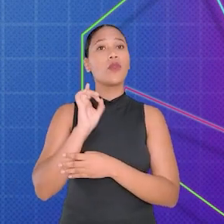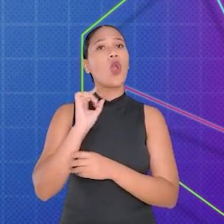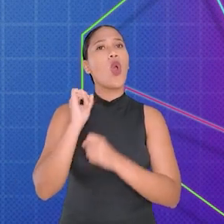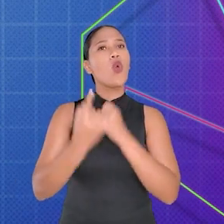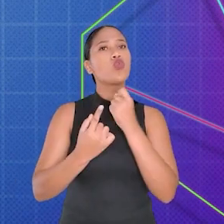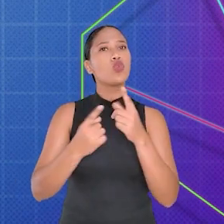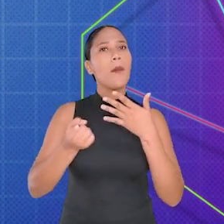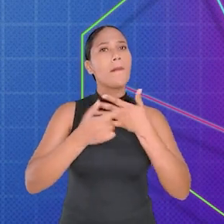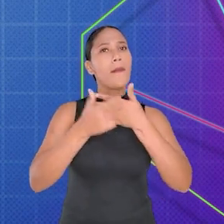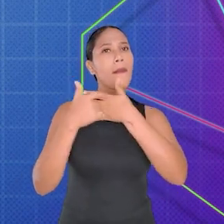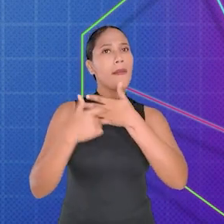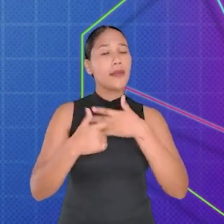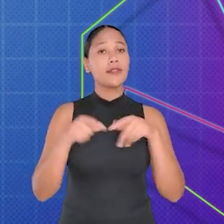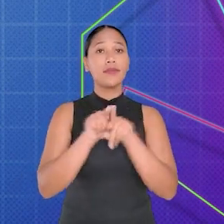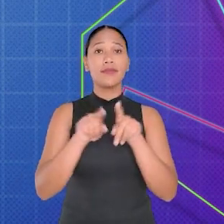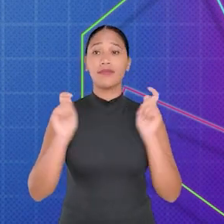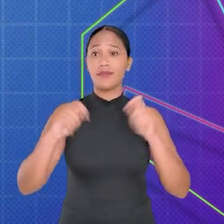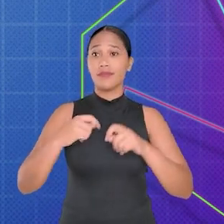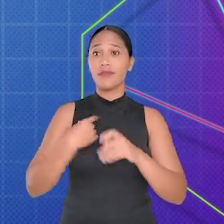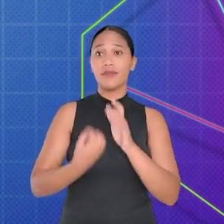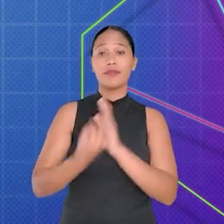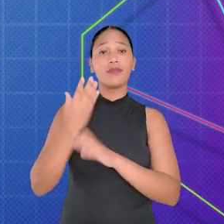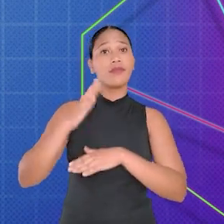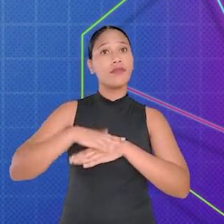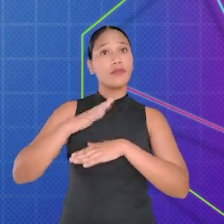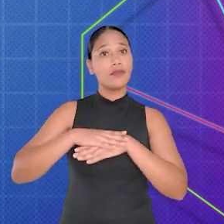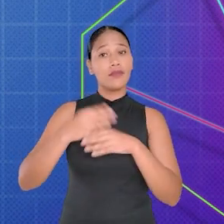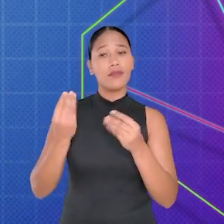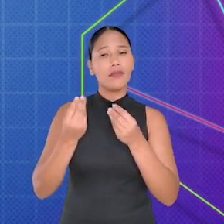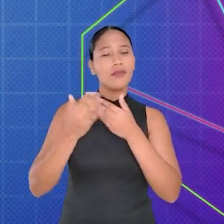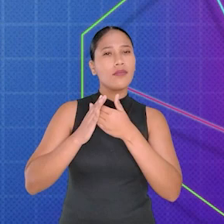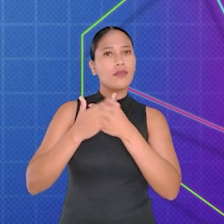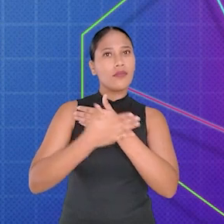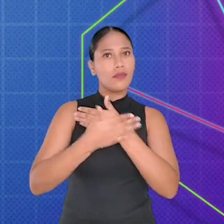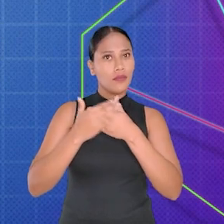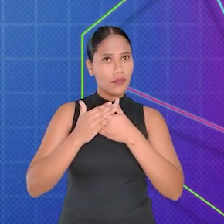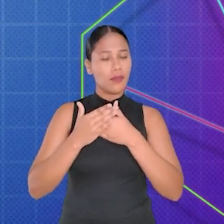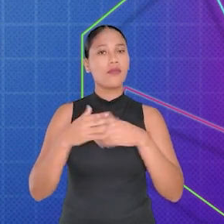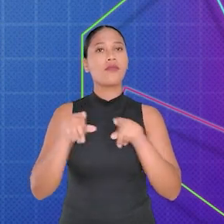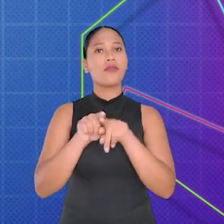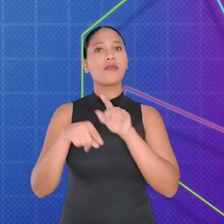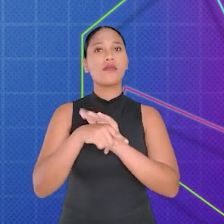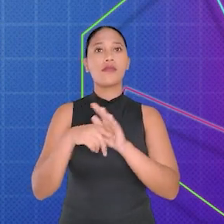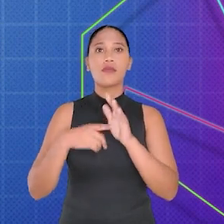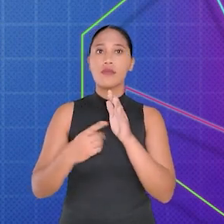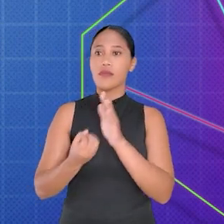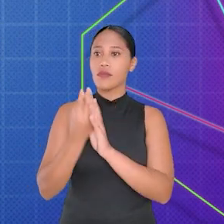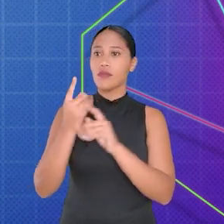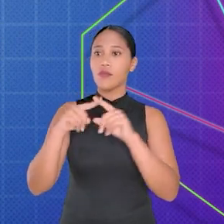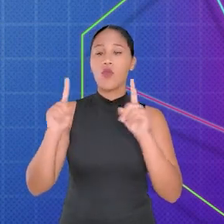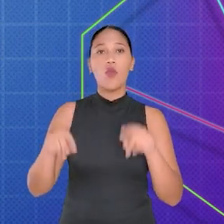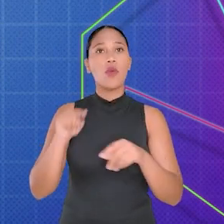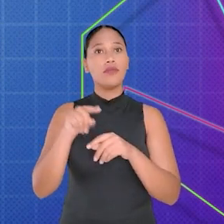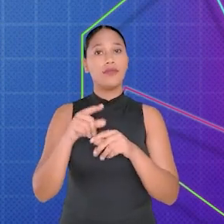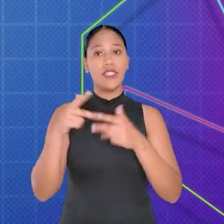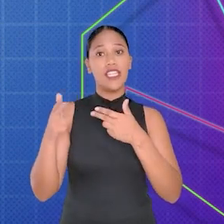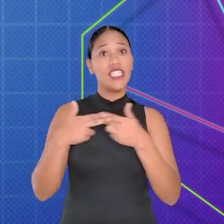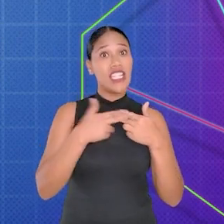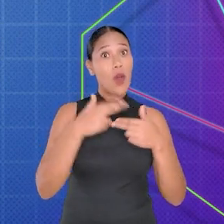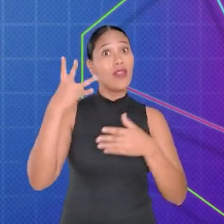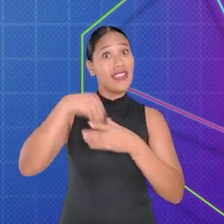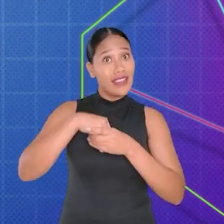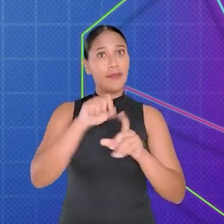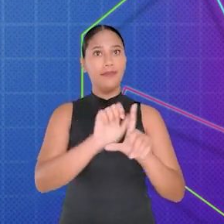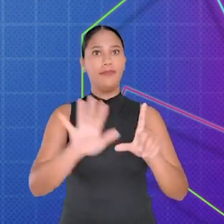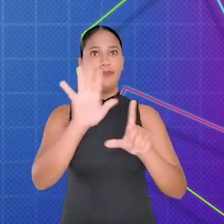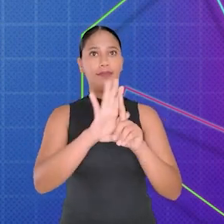materiais personalizados usando a função de edição de material do Blender. Para aplicar uma textura em um objeto no Blender, é necessário